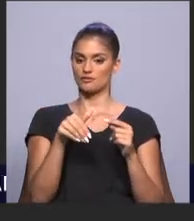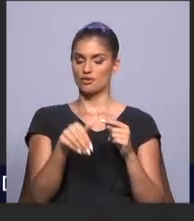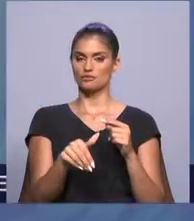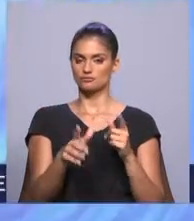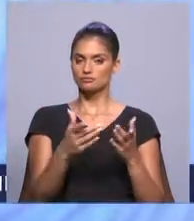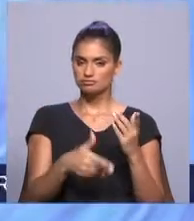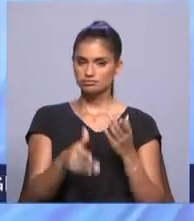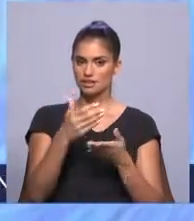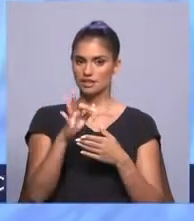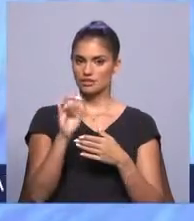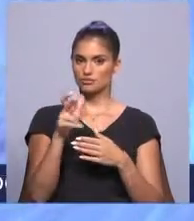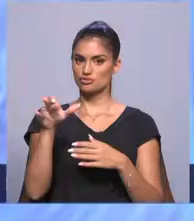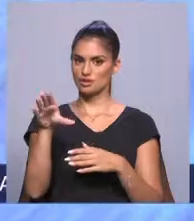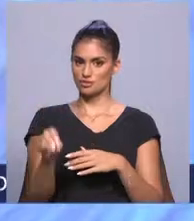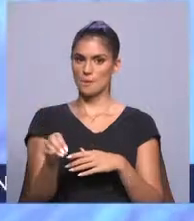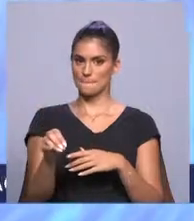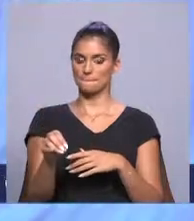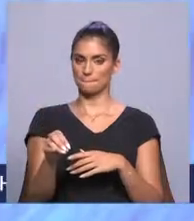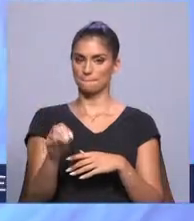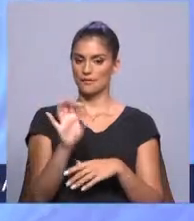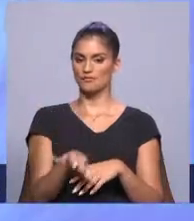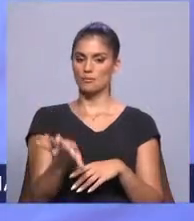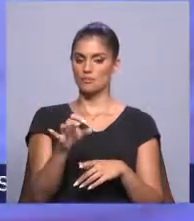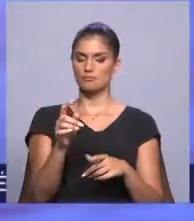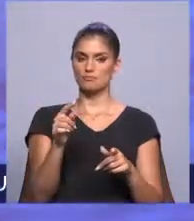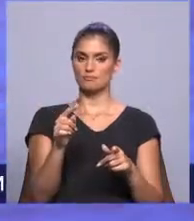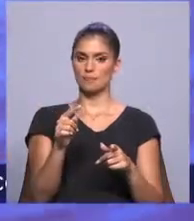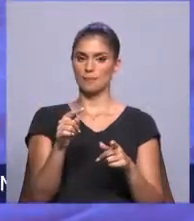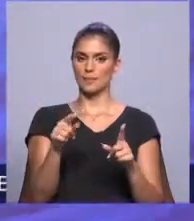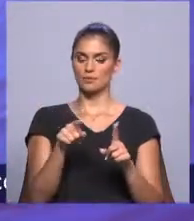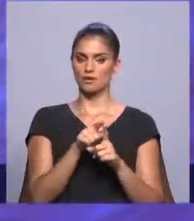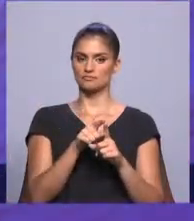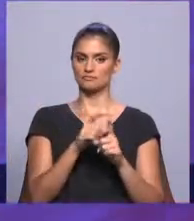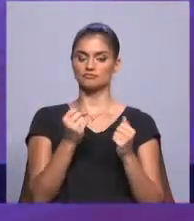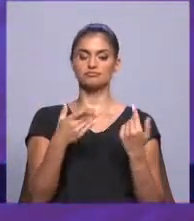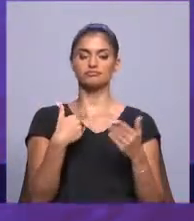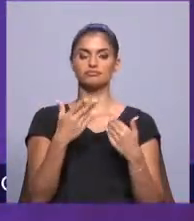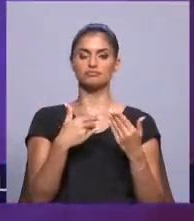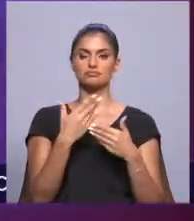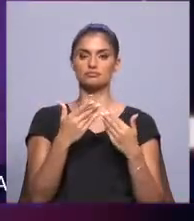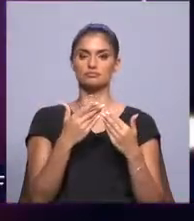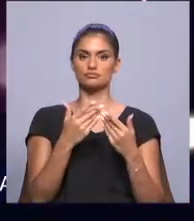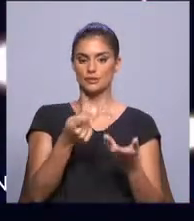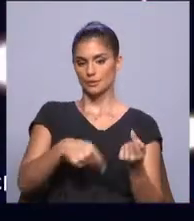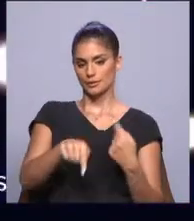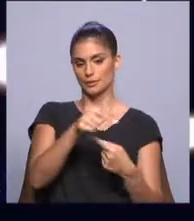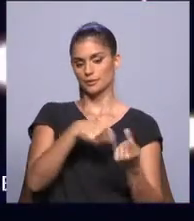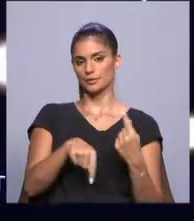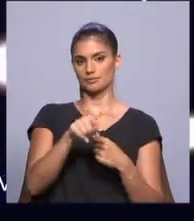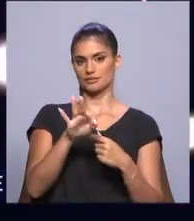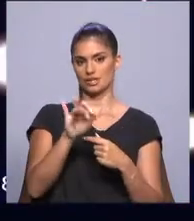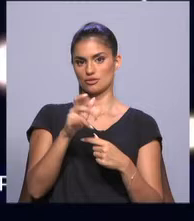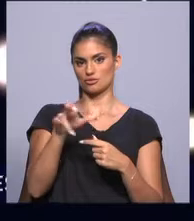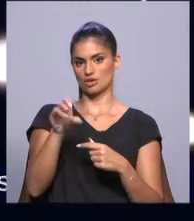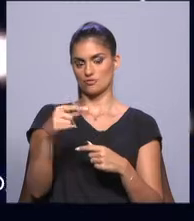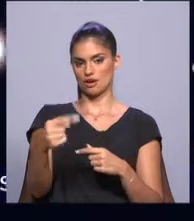buscar hidrogênio, o seu próprio combustível, olha, o seu elixir da juventude, digamos assim, ao próprio disco, que está repleto de hidrogênio.